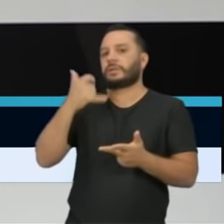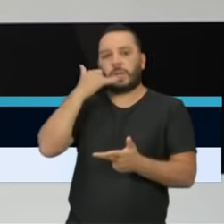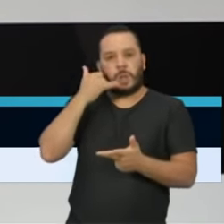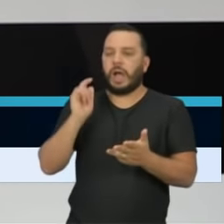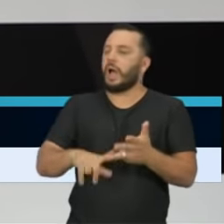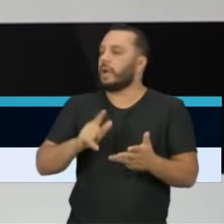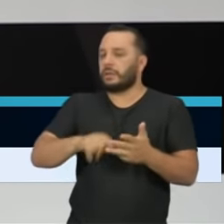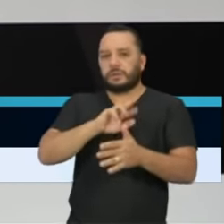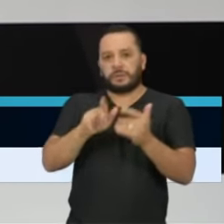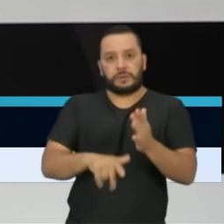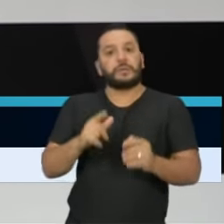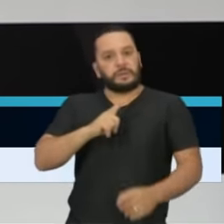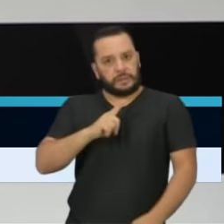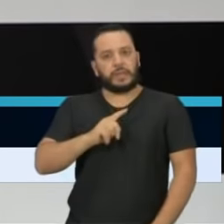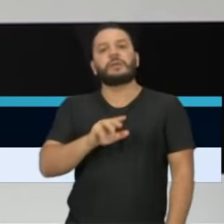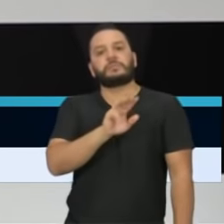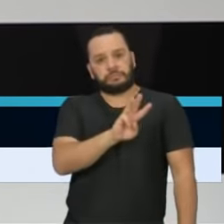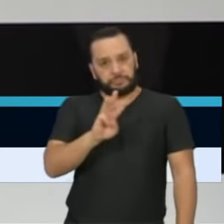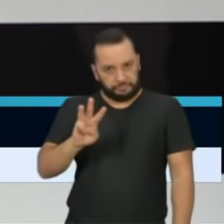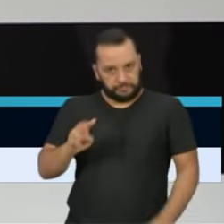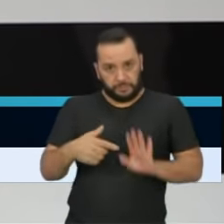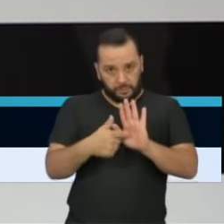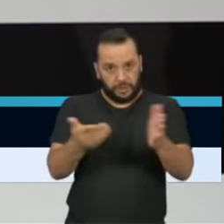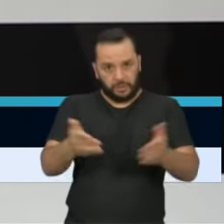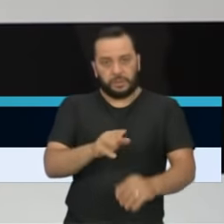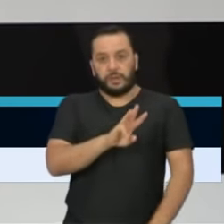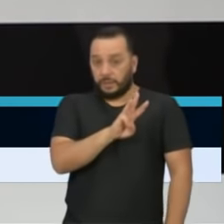endereço eletrônico que comunico agora,